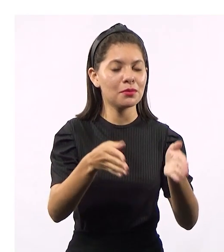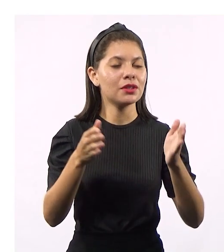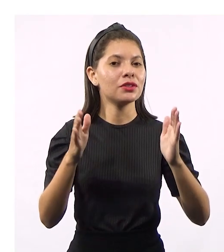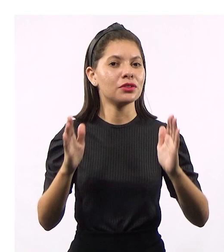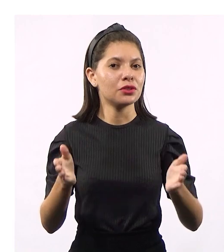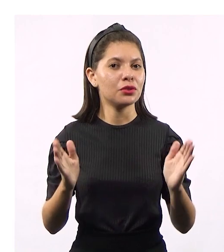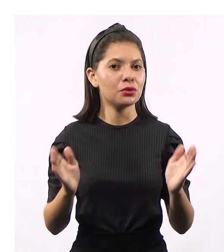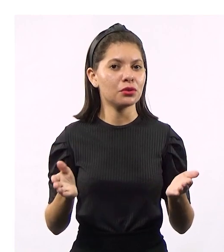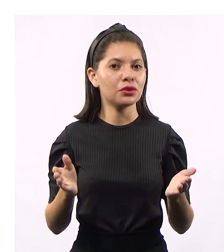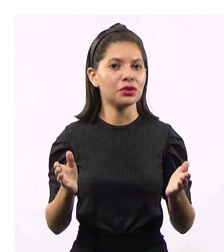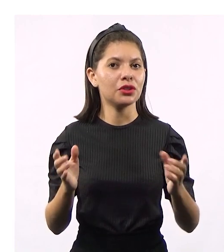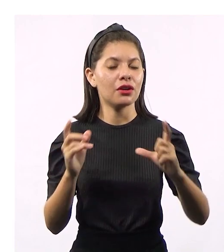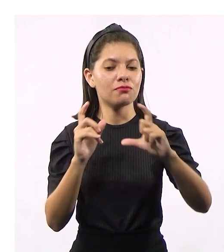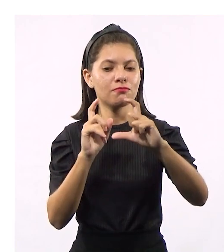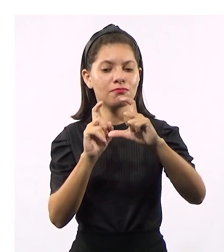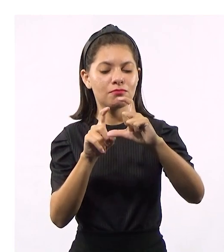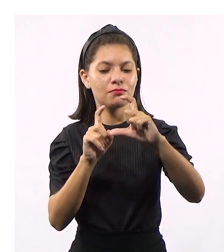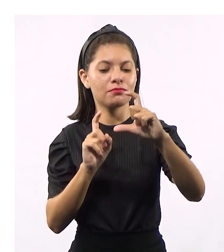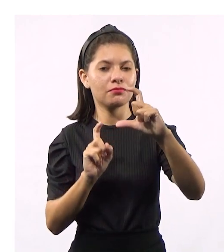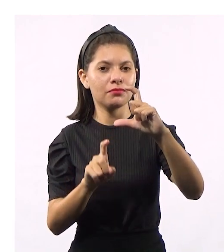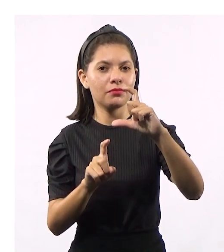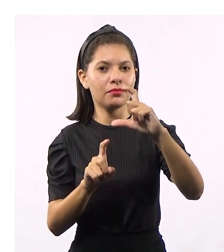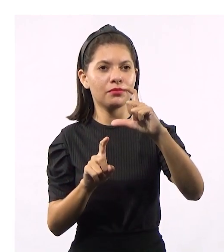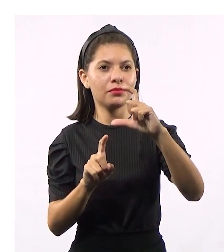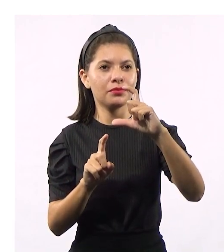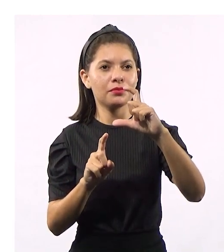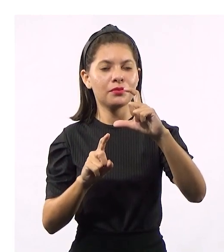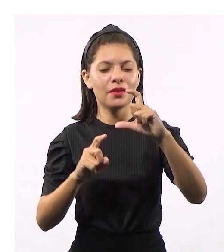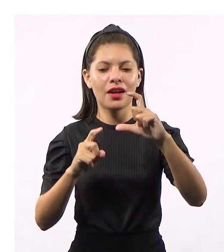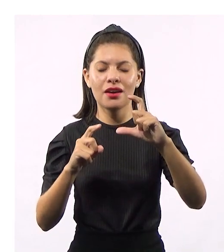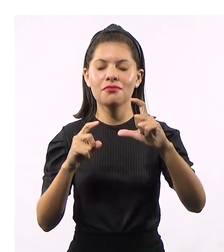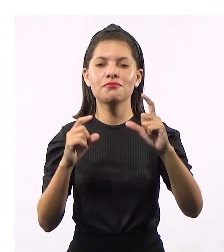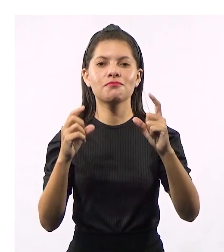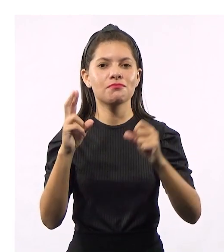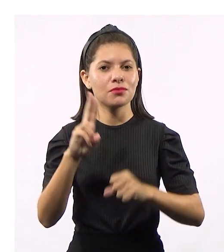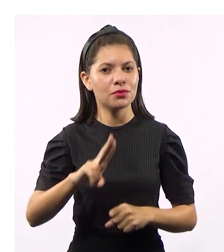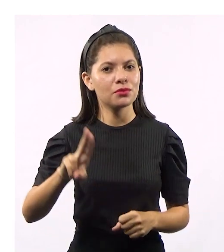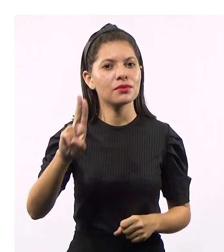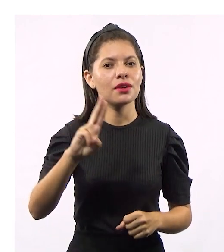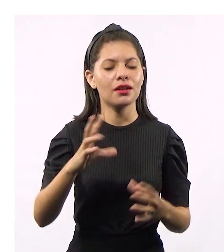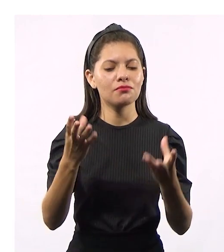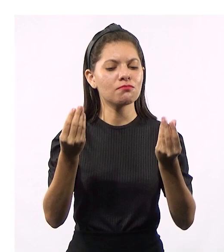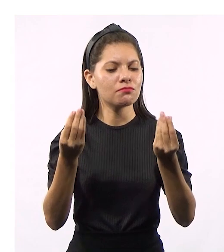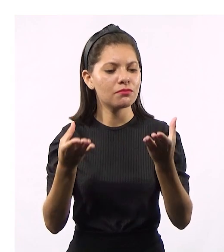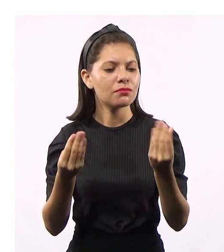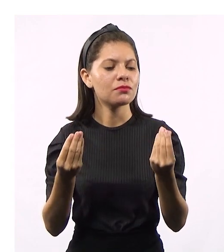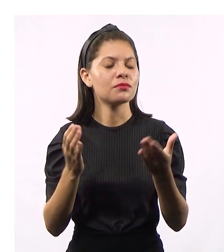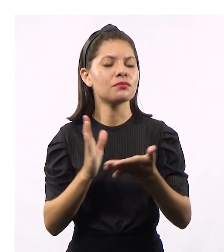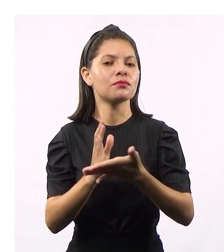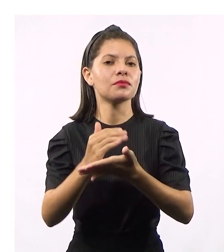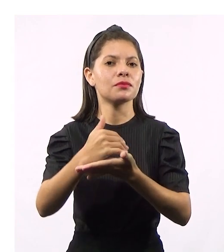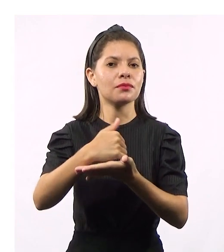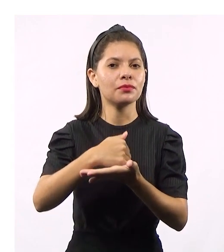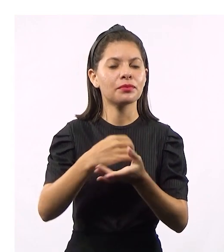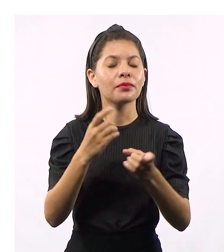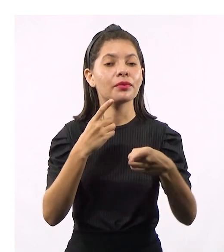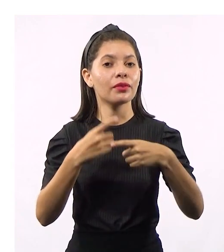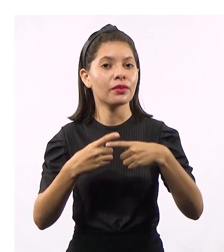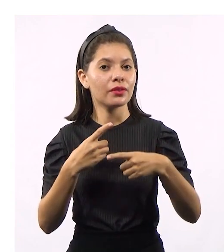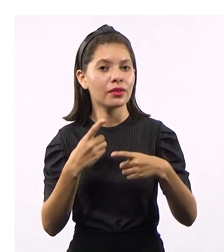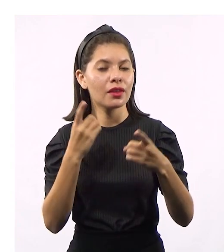Forms, que é um dos mais utilizados para a coleta de dados, seja pela sua facilidade e seja já pelo um